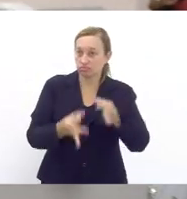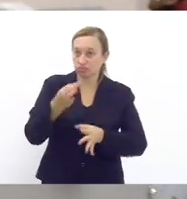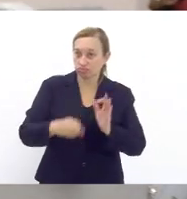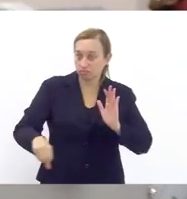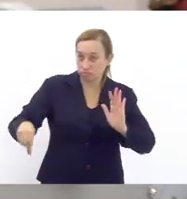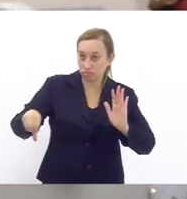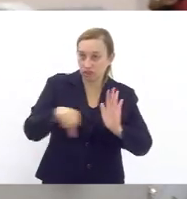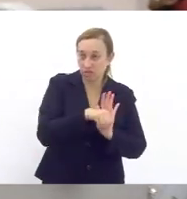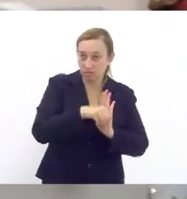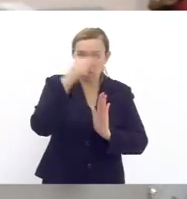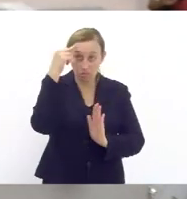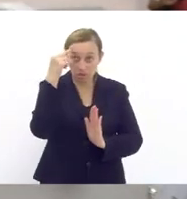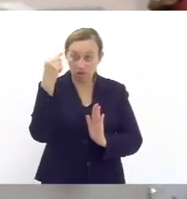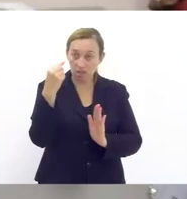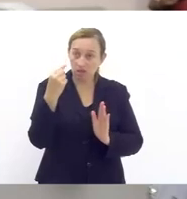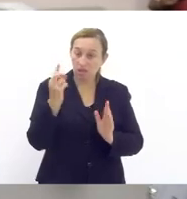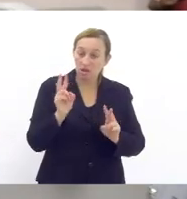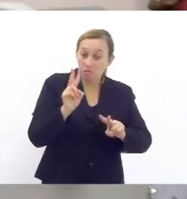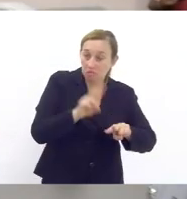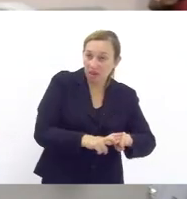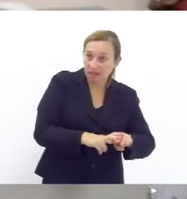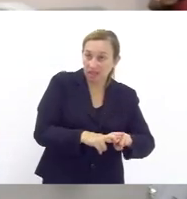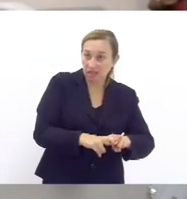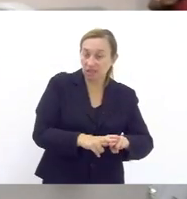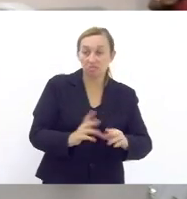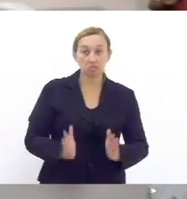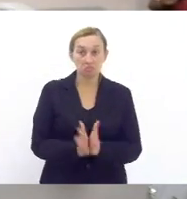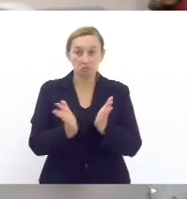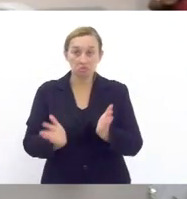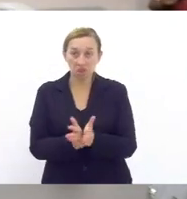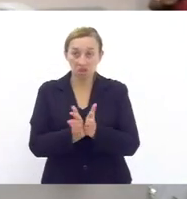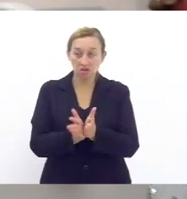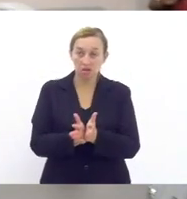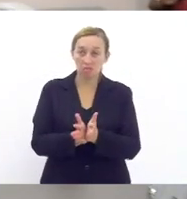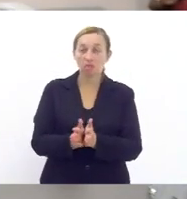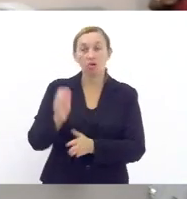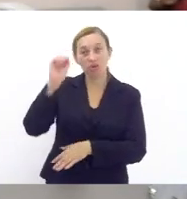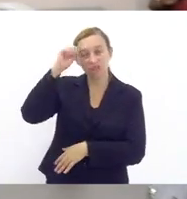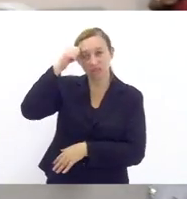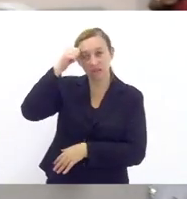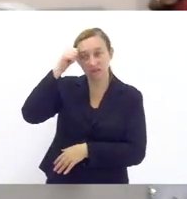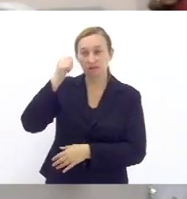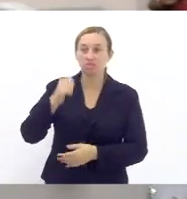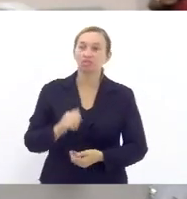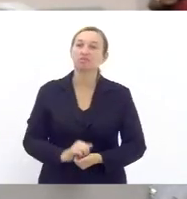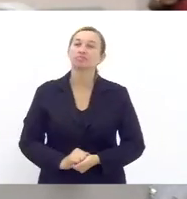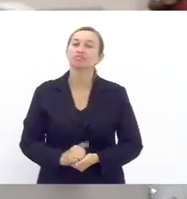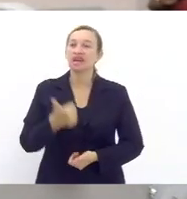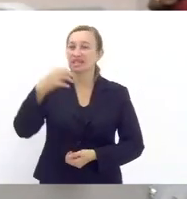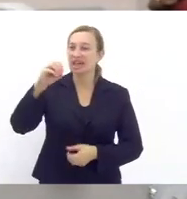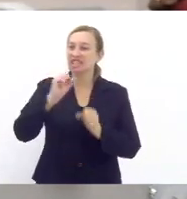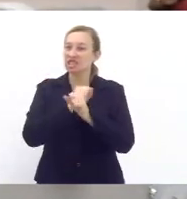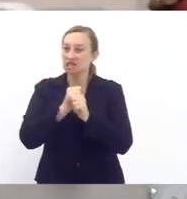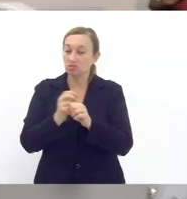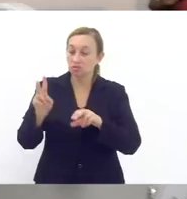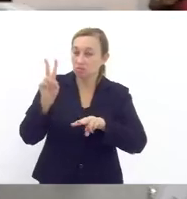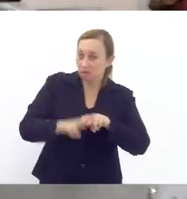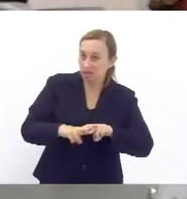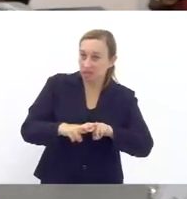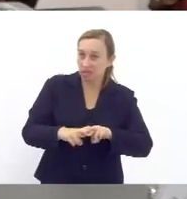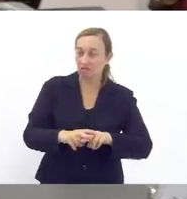Segunda instância sem defesa a dez anos de cadeia isso que eles gostam 10 anos é a média e